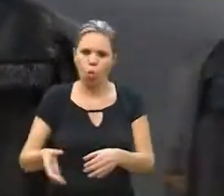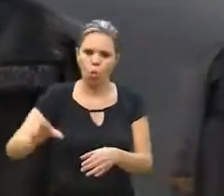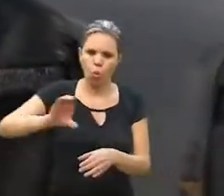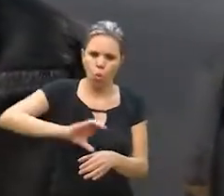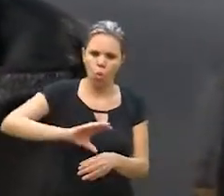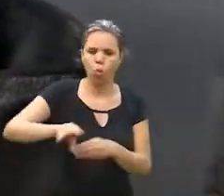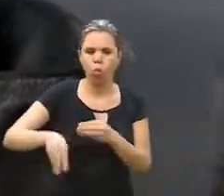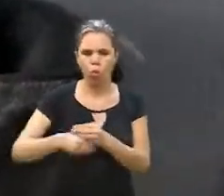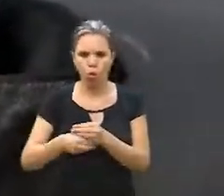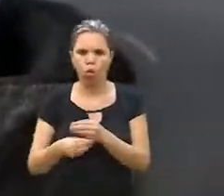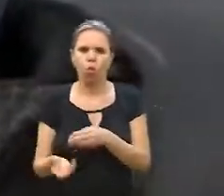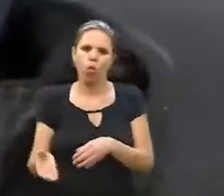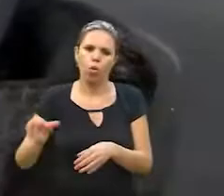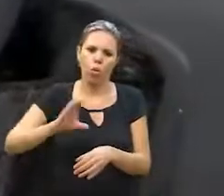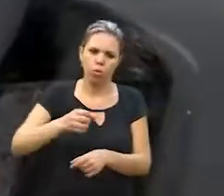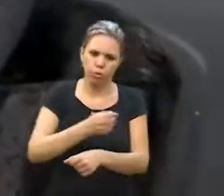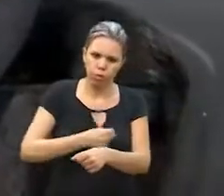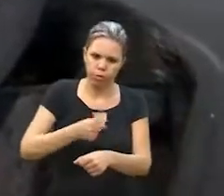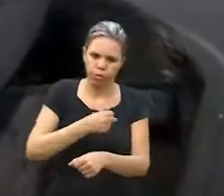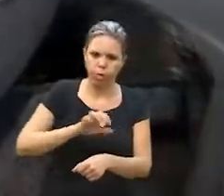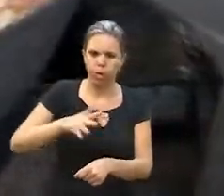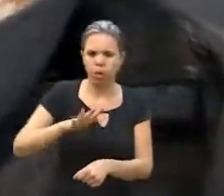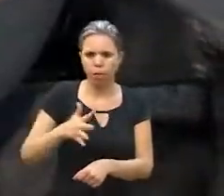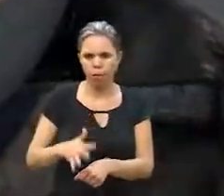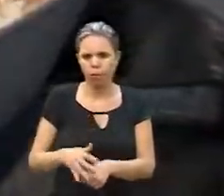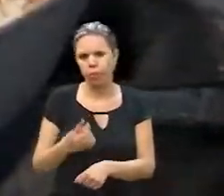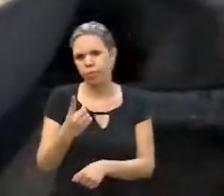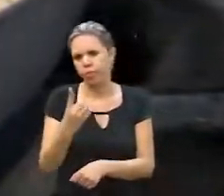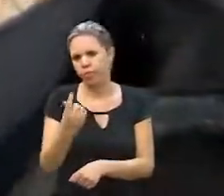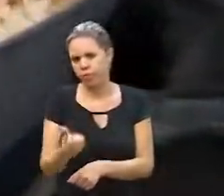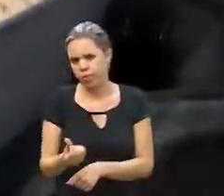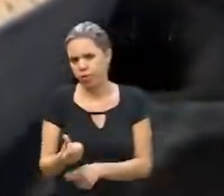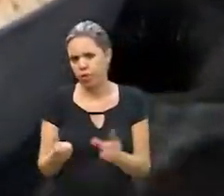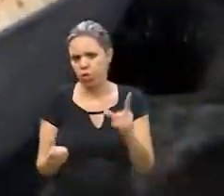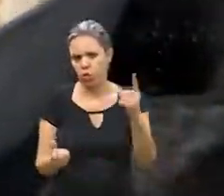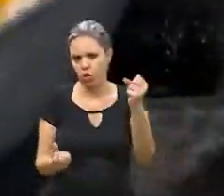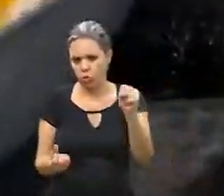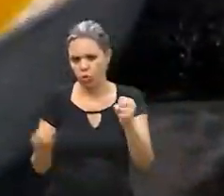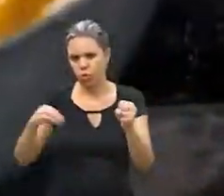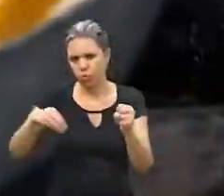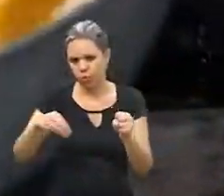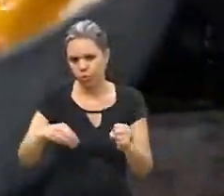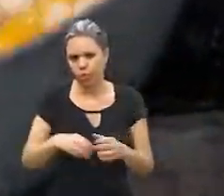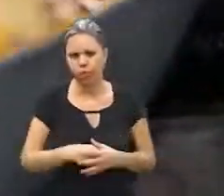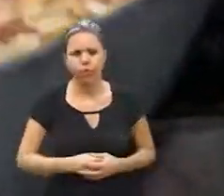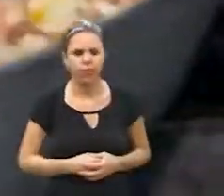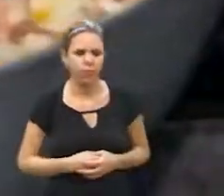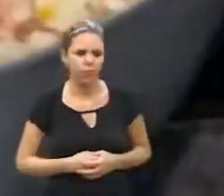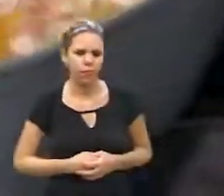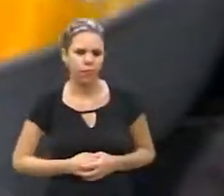até chegar ao cozimento, mais ou menos de 16 a 18 minutos.